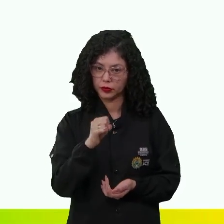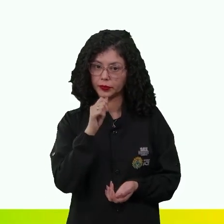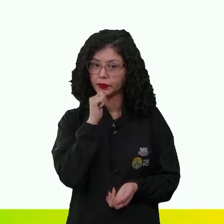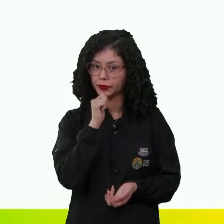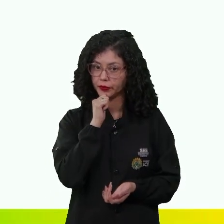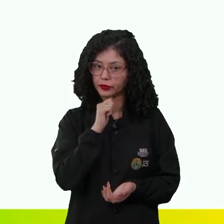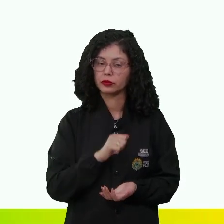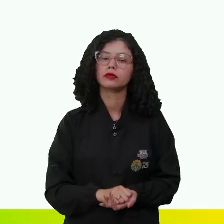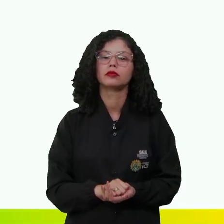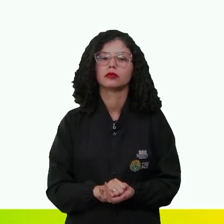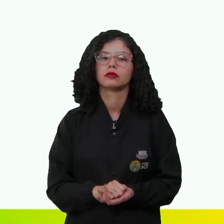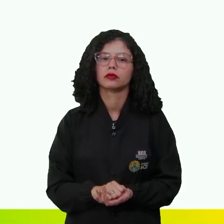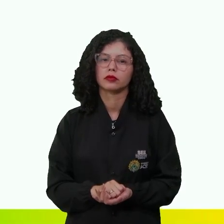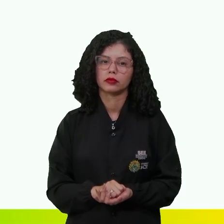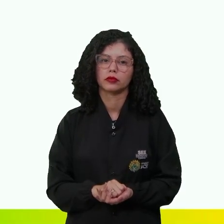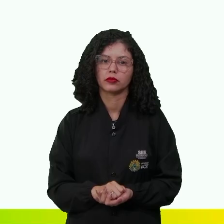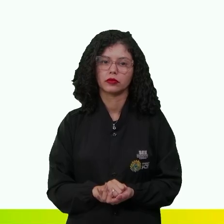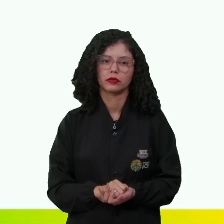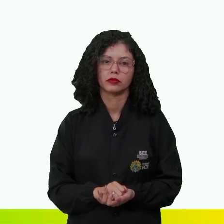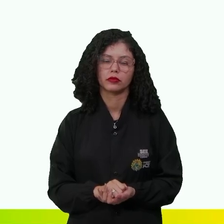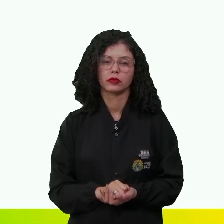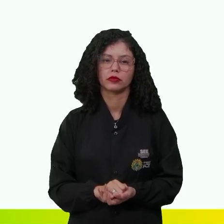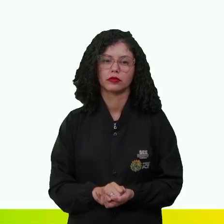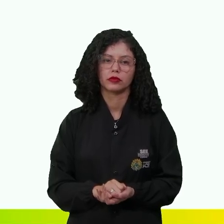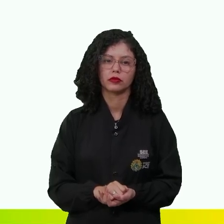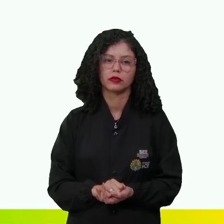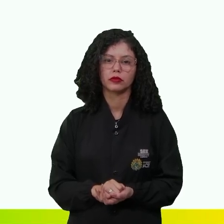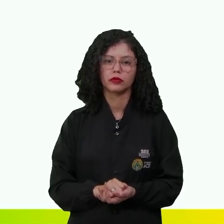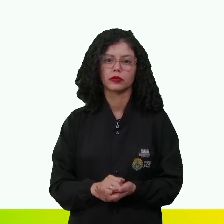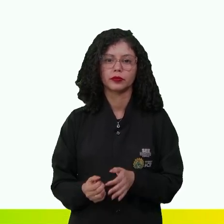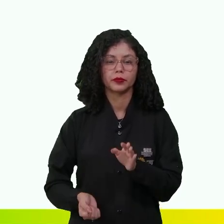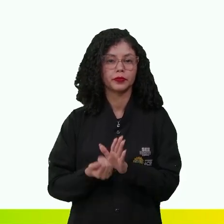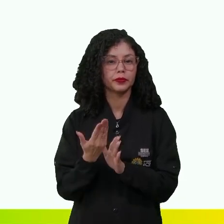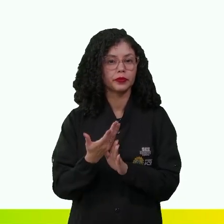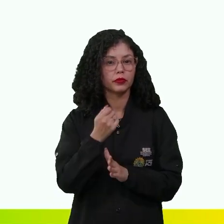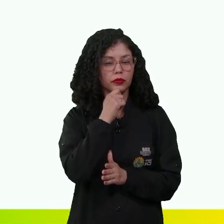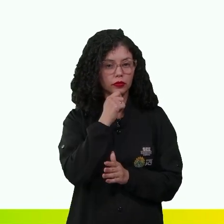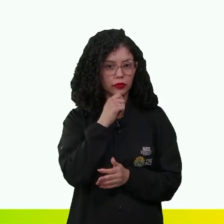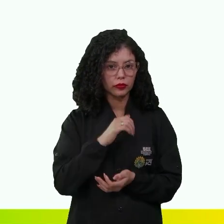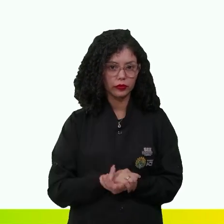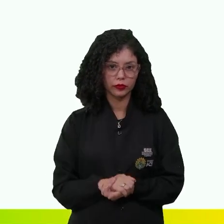são inversamente proporcionais. O produto, eu